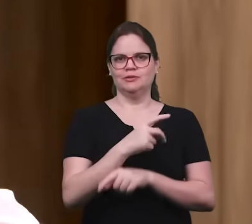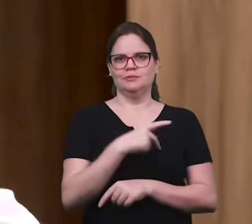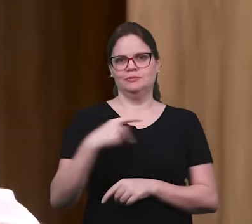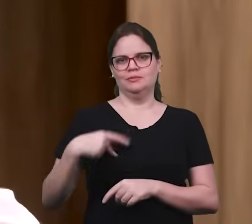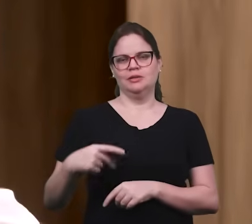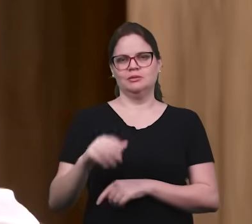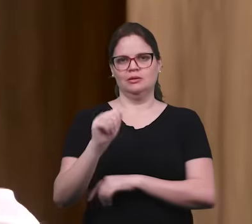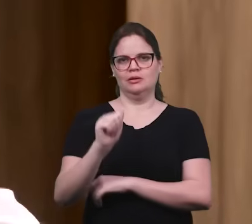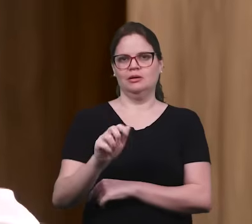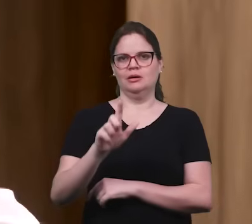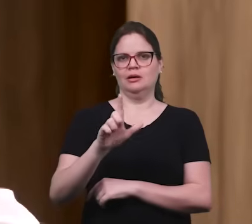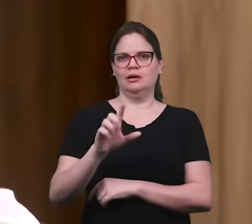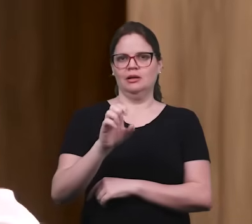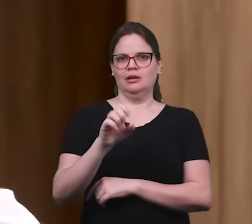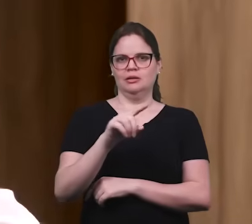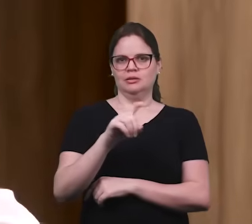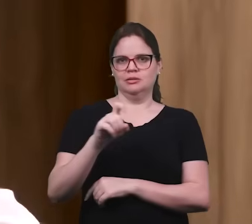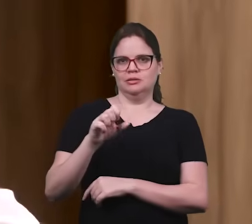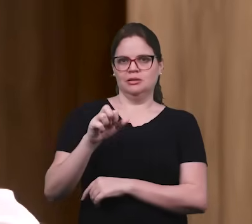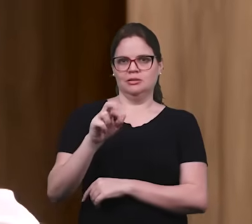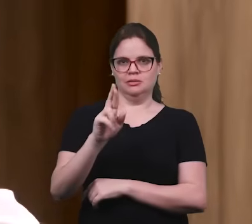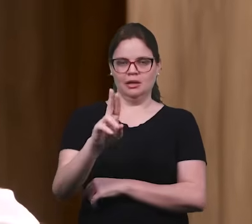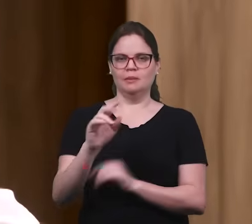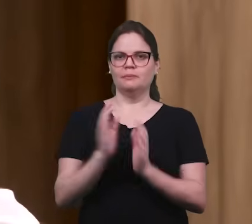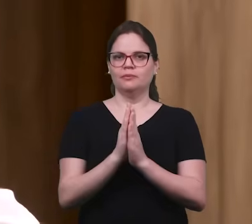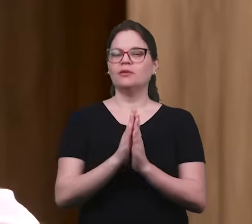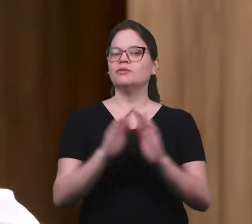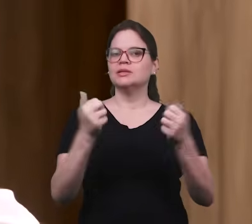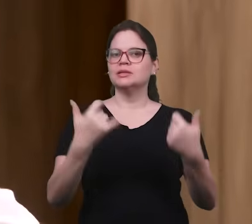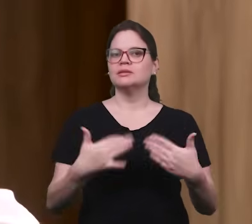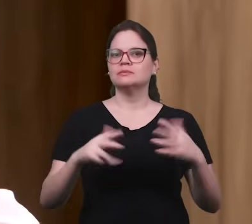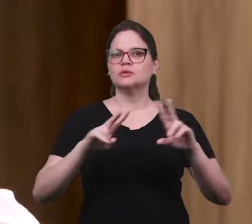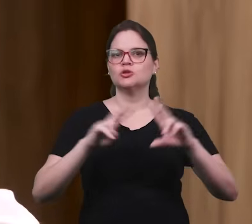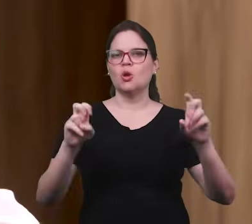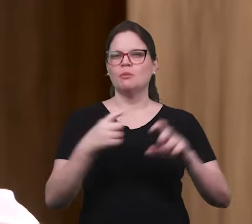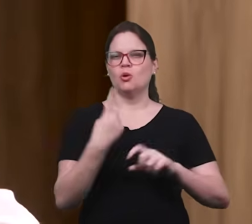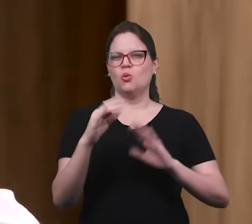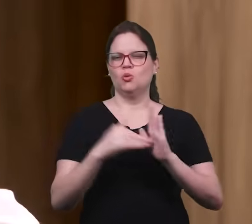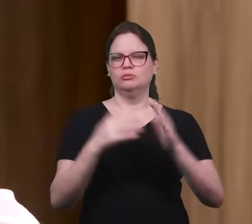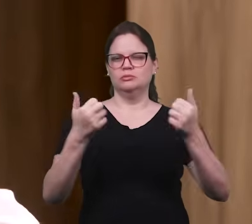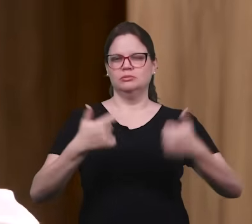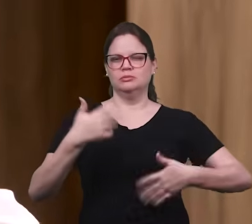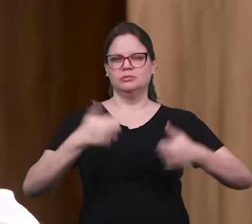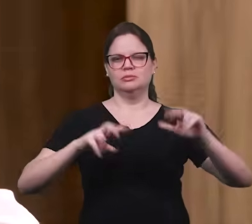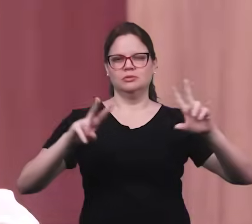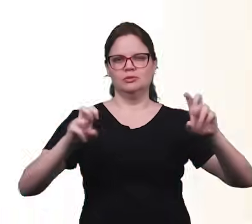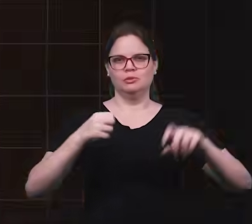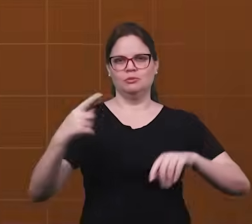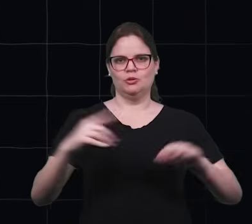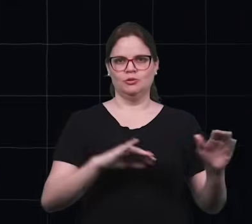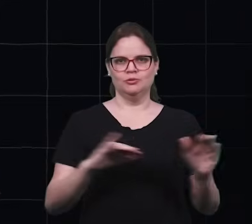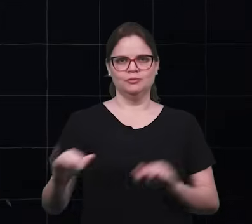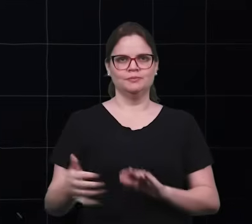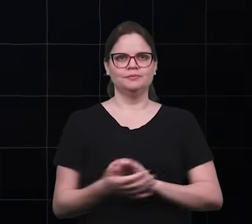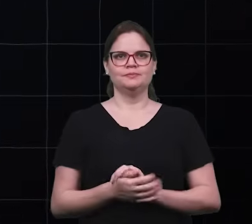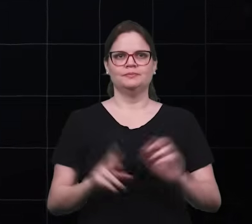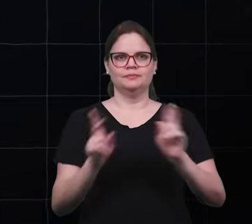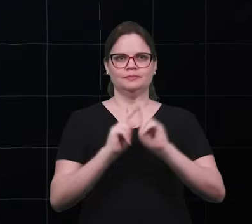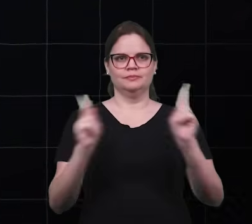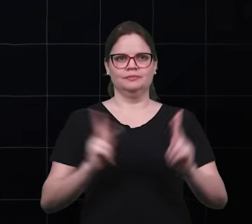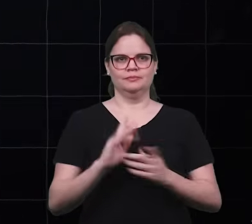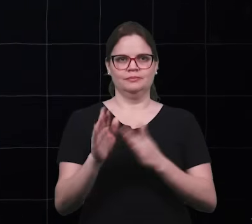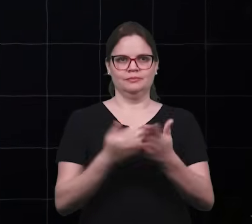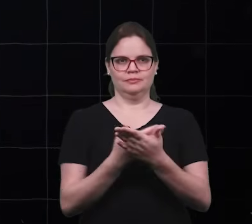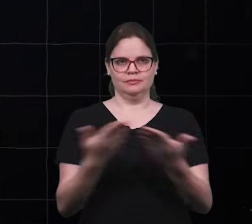Moura. Você possa trazer uma contribuição, talvez as considerações finais a respeito deste episódio. A paz do Senhor a